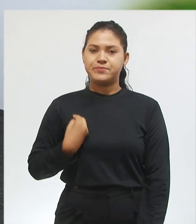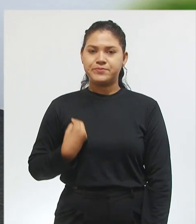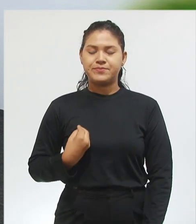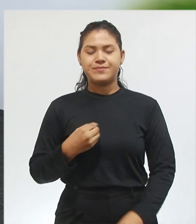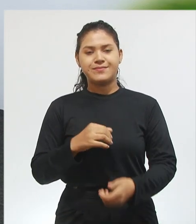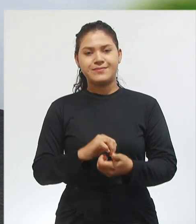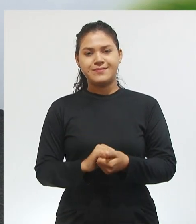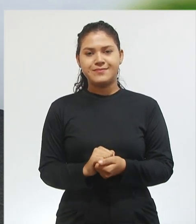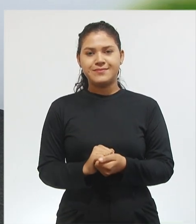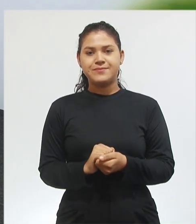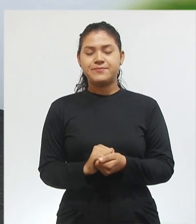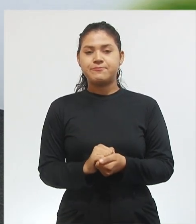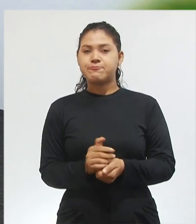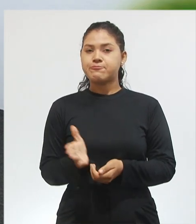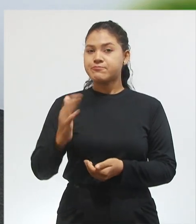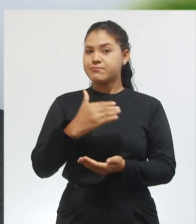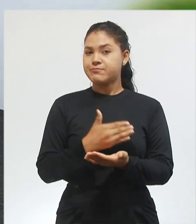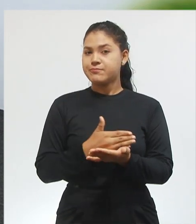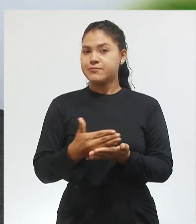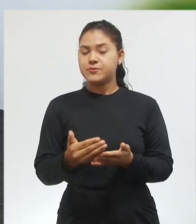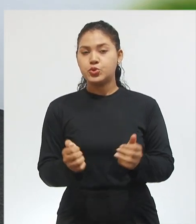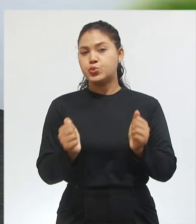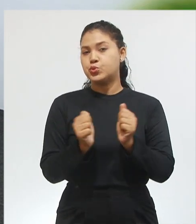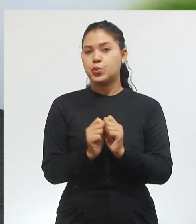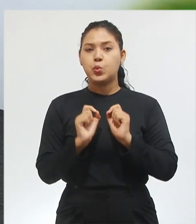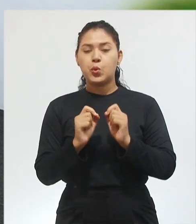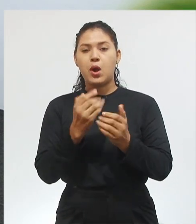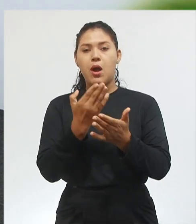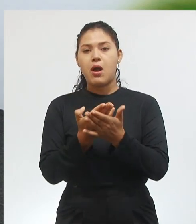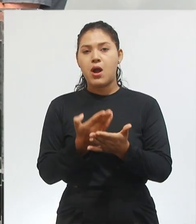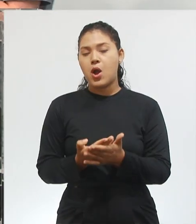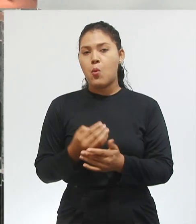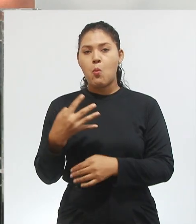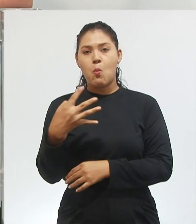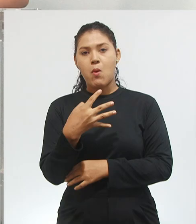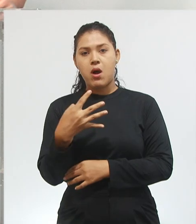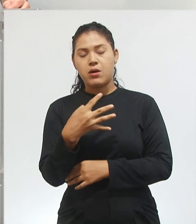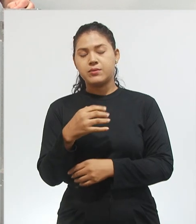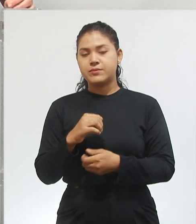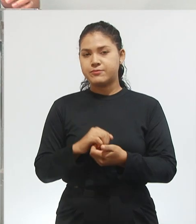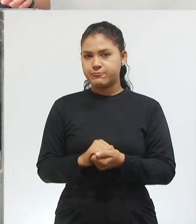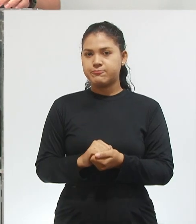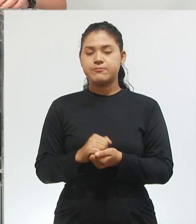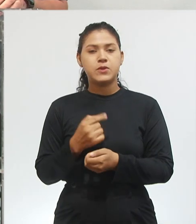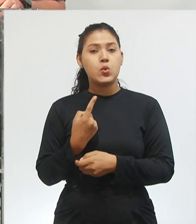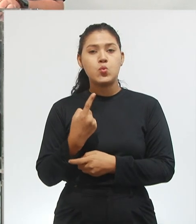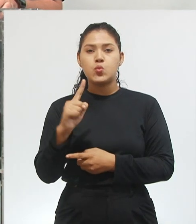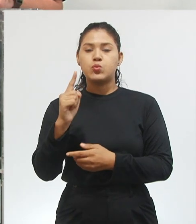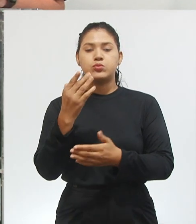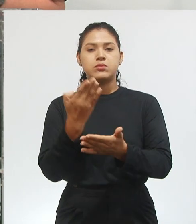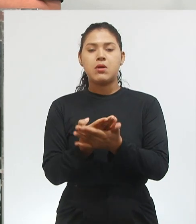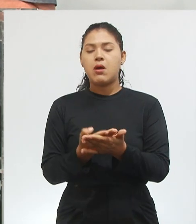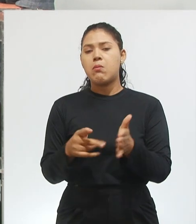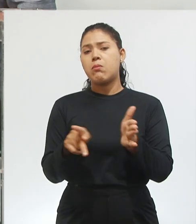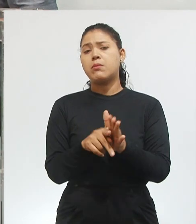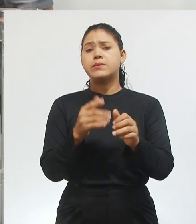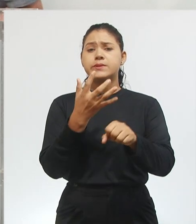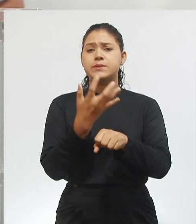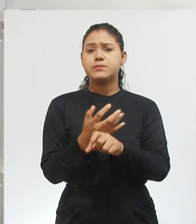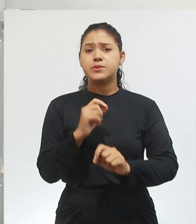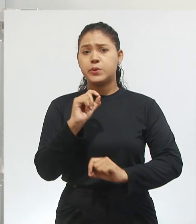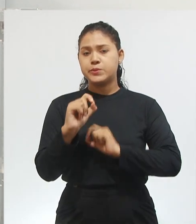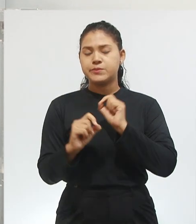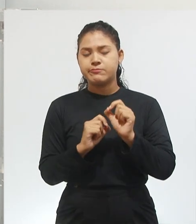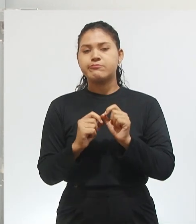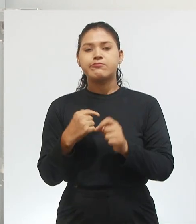realidades eu te convido agora a vir comigo pra nossa aula quatro a nossa última aula da disciplina onde nós